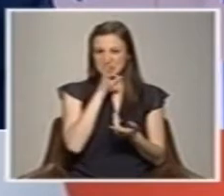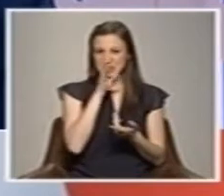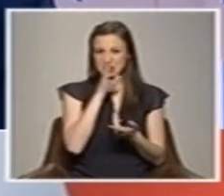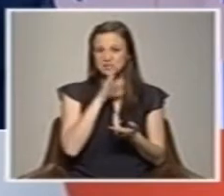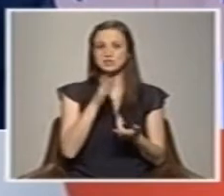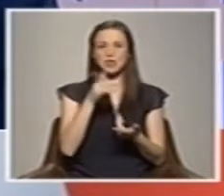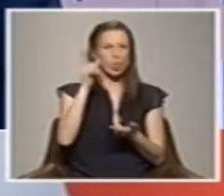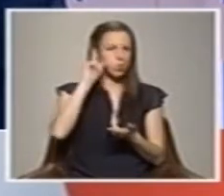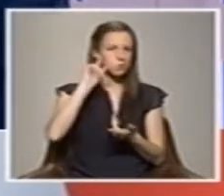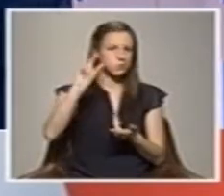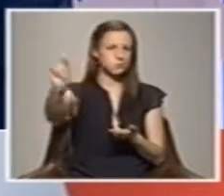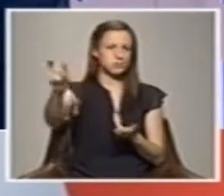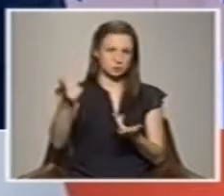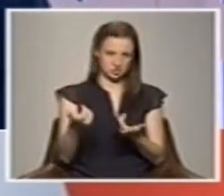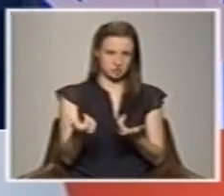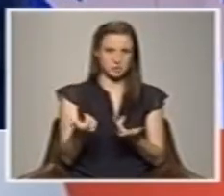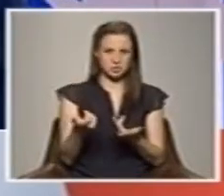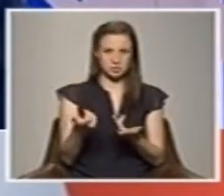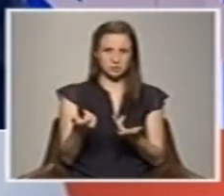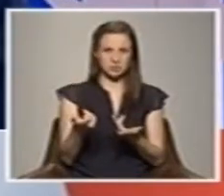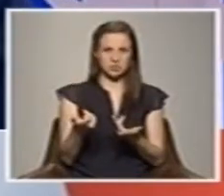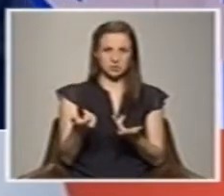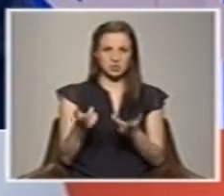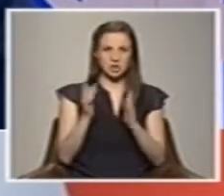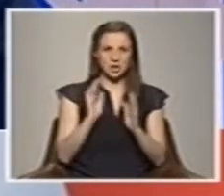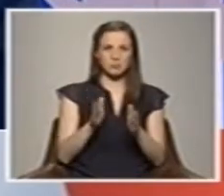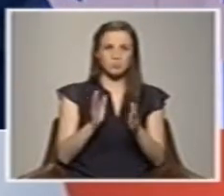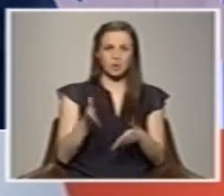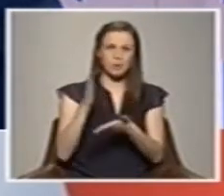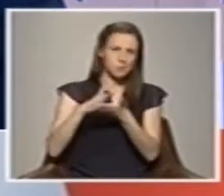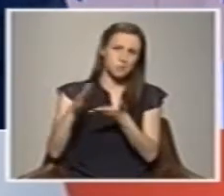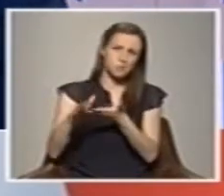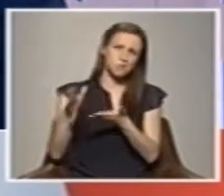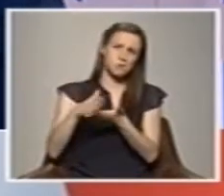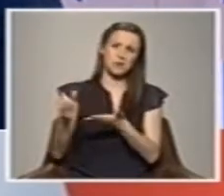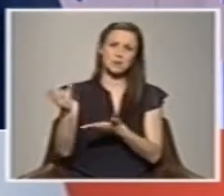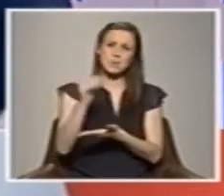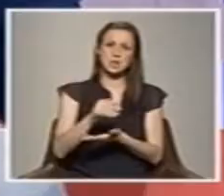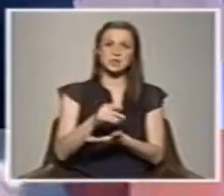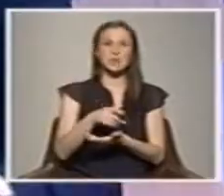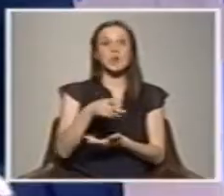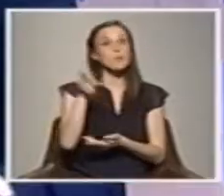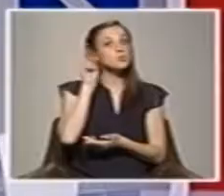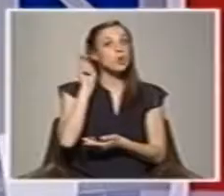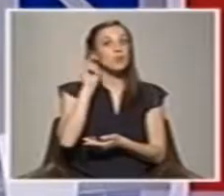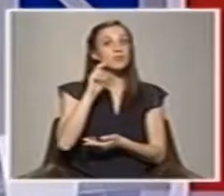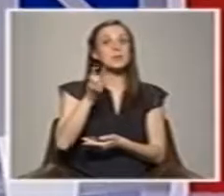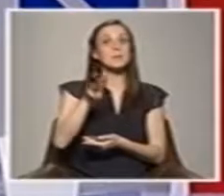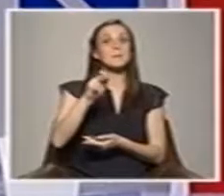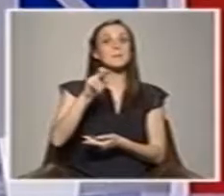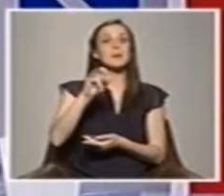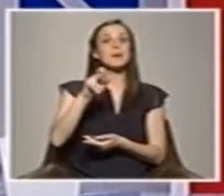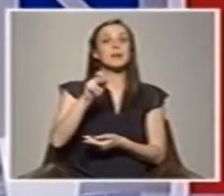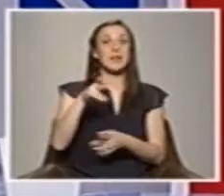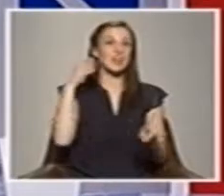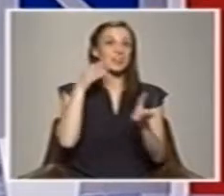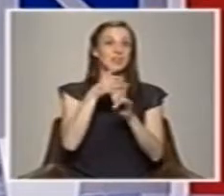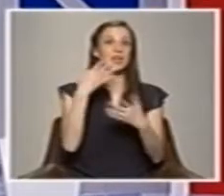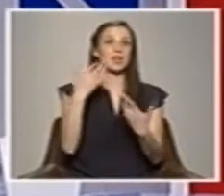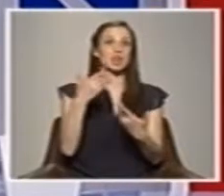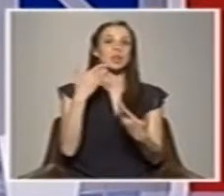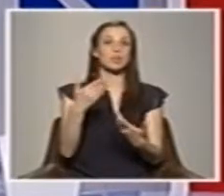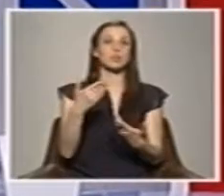cadeia de aprovisionamento, maior é necessariamente o desperdício. Muito bem. Só uma pausa, vamos ouvir a Maria Ribeiro, que está connosco também em direto a partir de